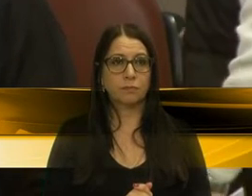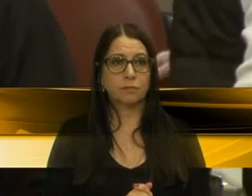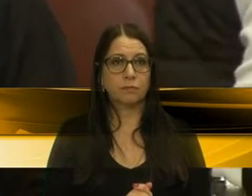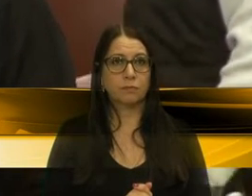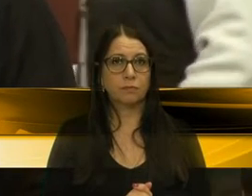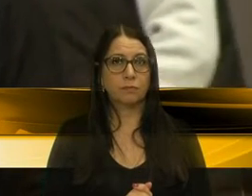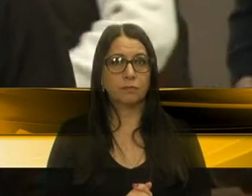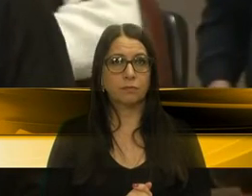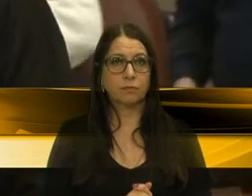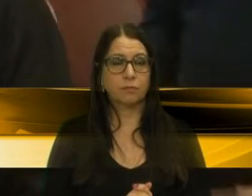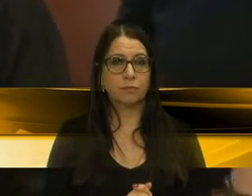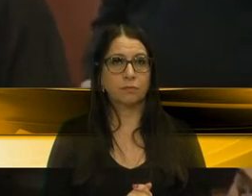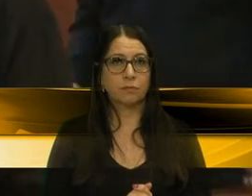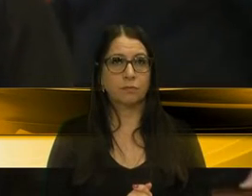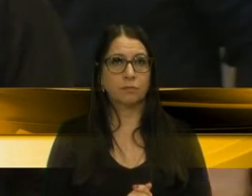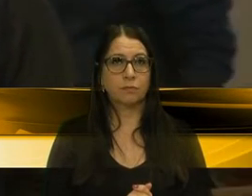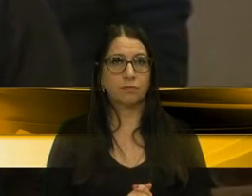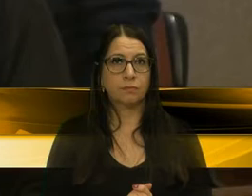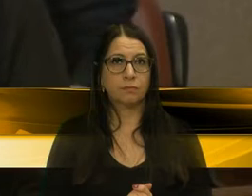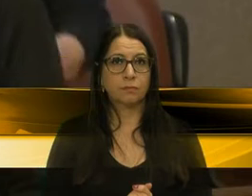cumprimentando